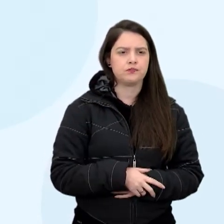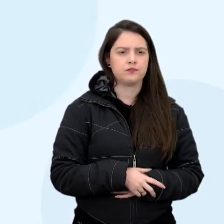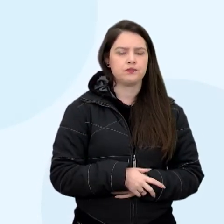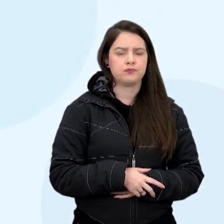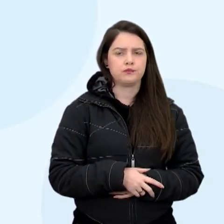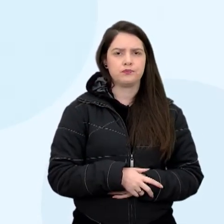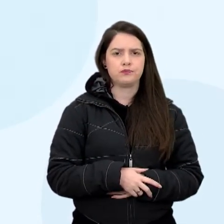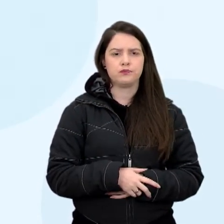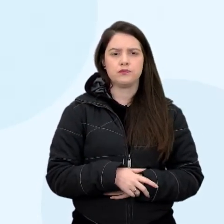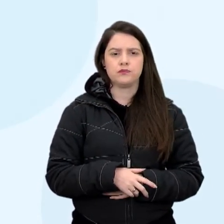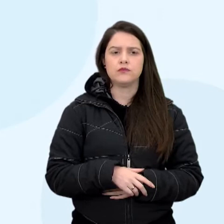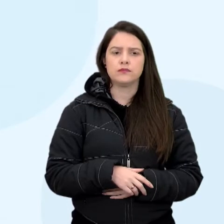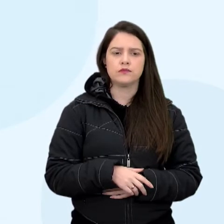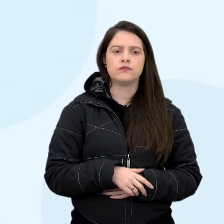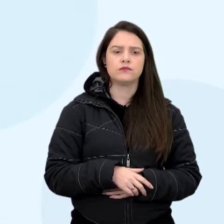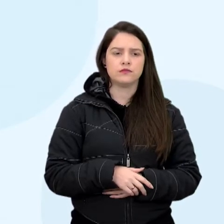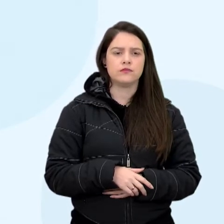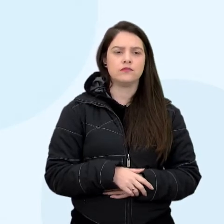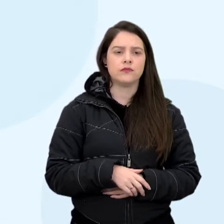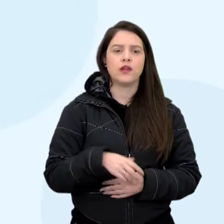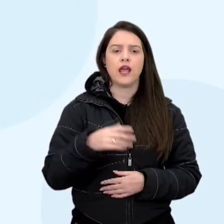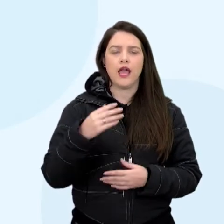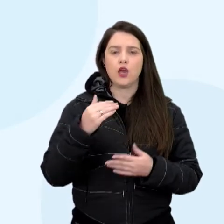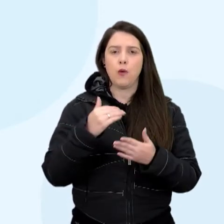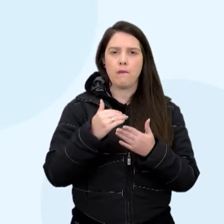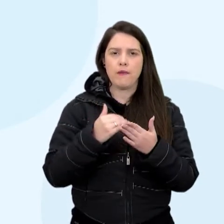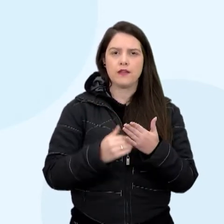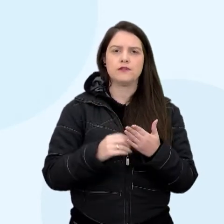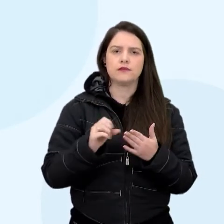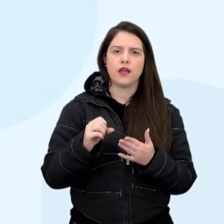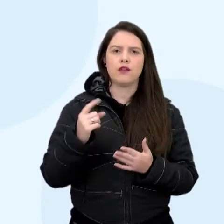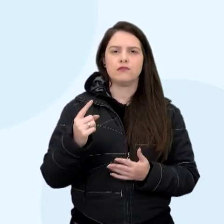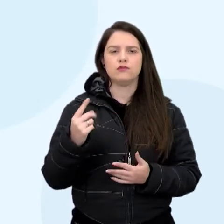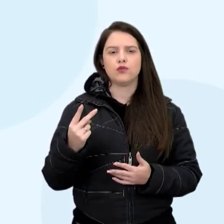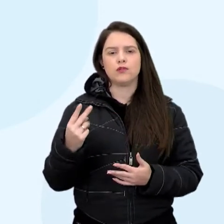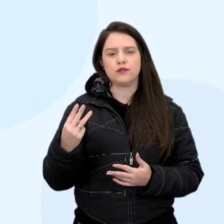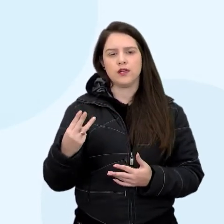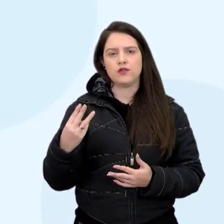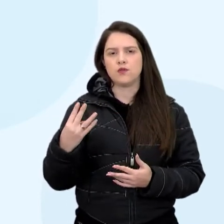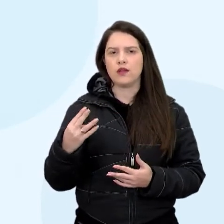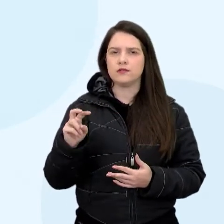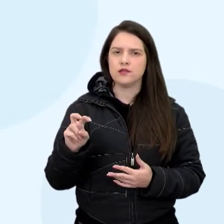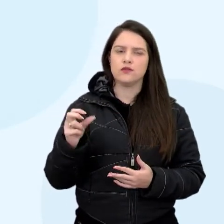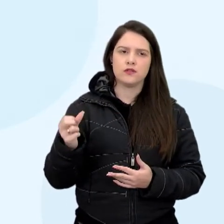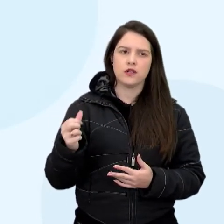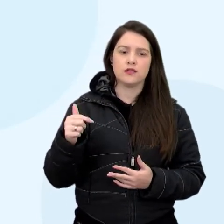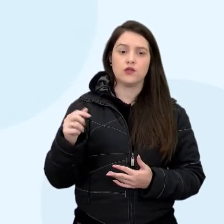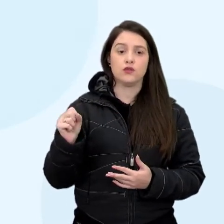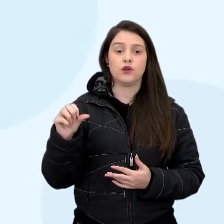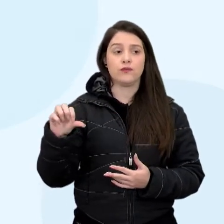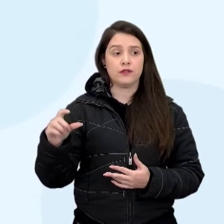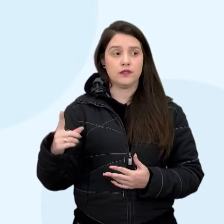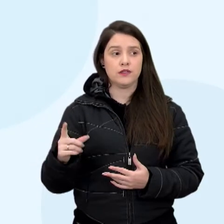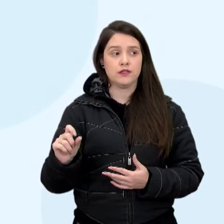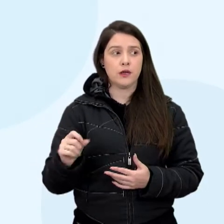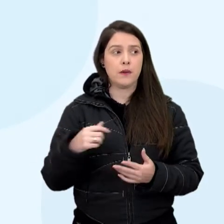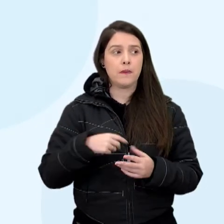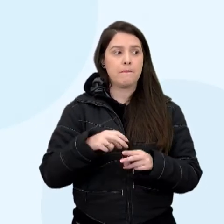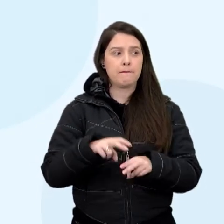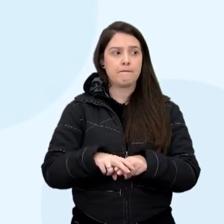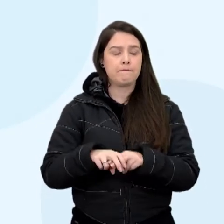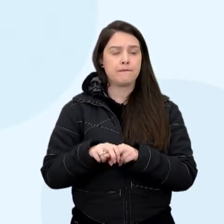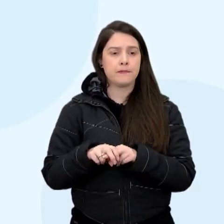tem 1, 2, 3, 4, 5, 6, 7, 8, 9, 10, 11, tá ok? E aí, por isso,